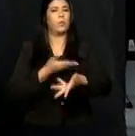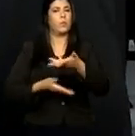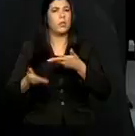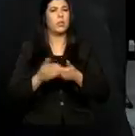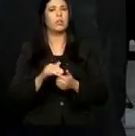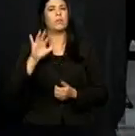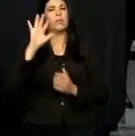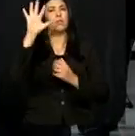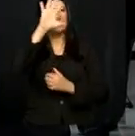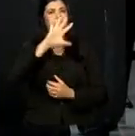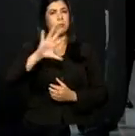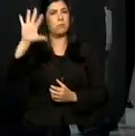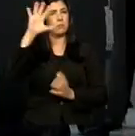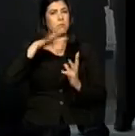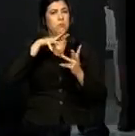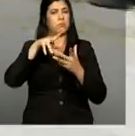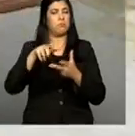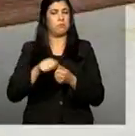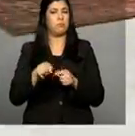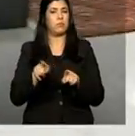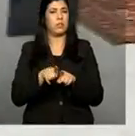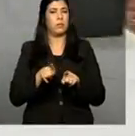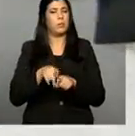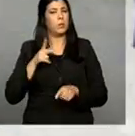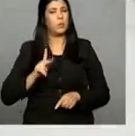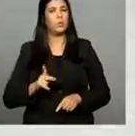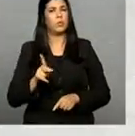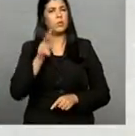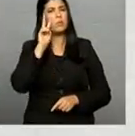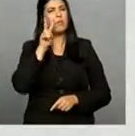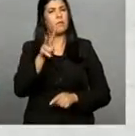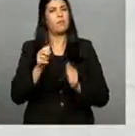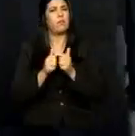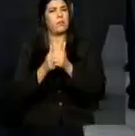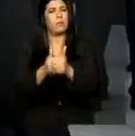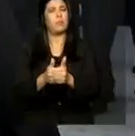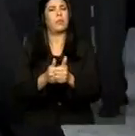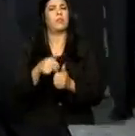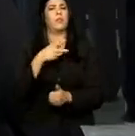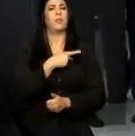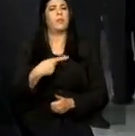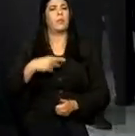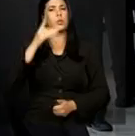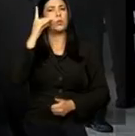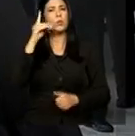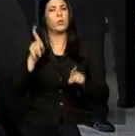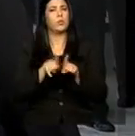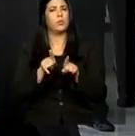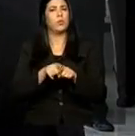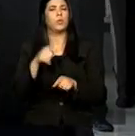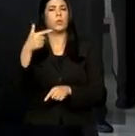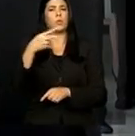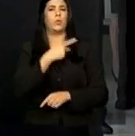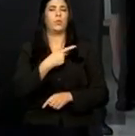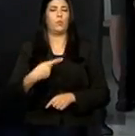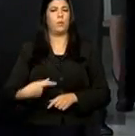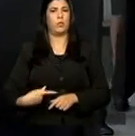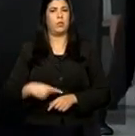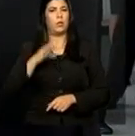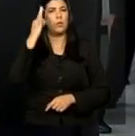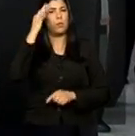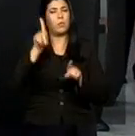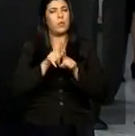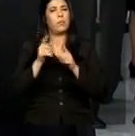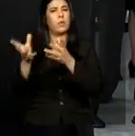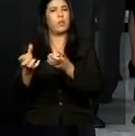o vice-presidente Michel Temer continuam no Palácio do Planalto, recebendo autoridades internacionais, chefes de Estado, chefes de